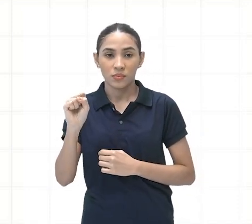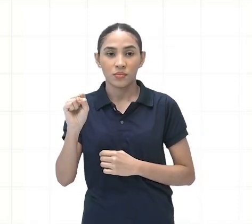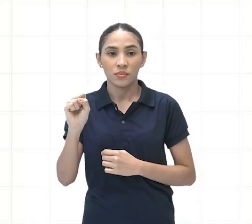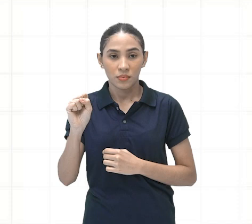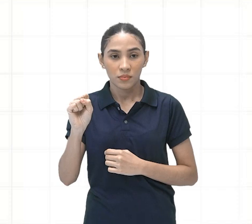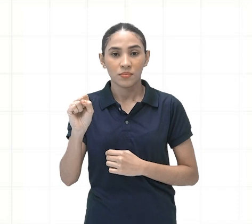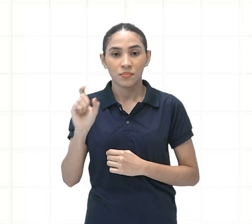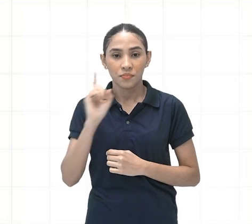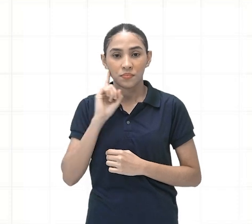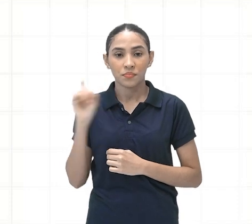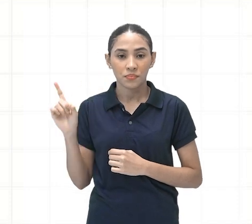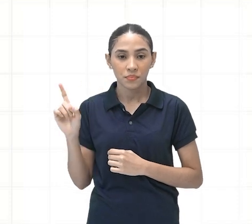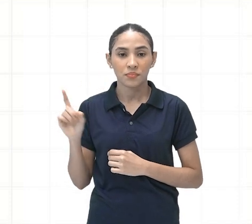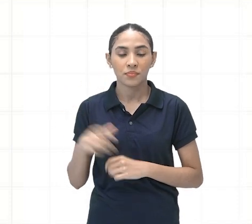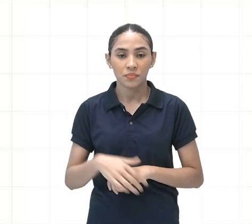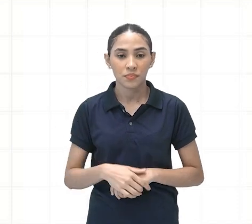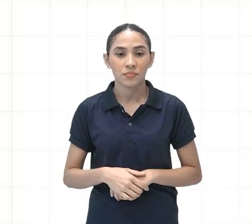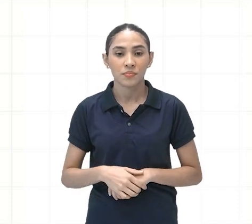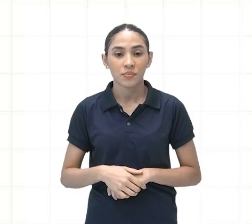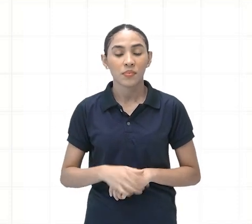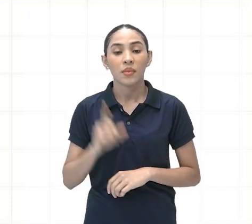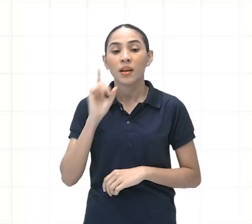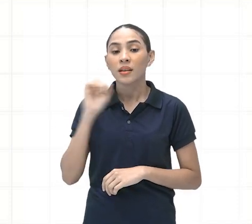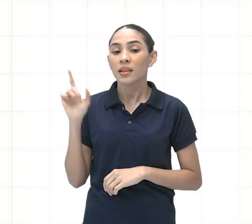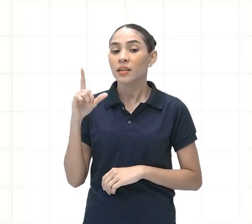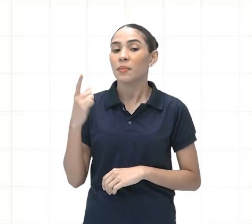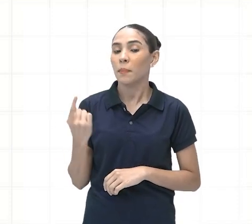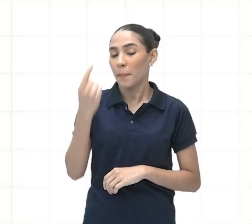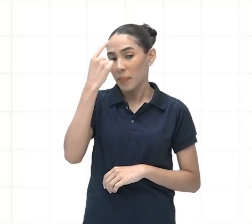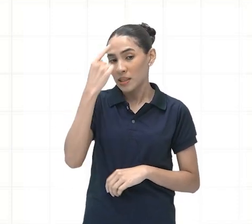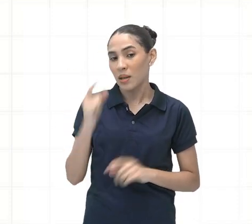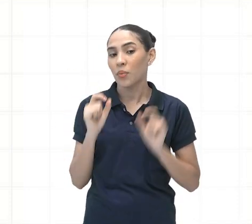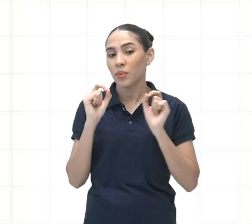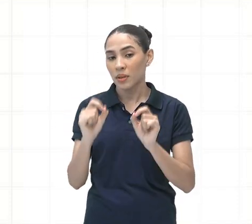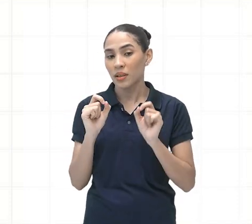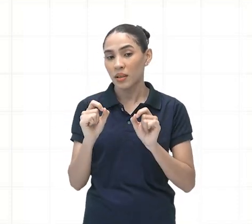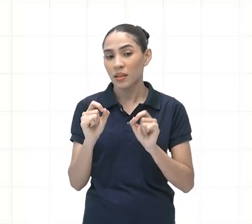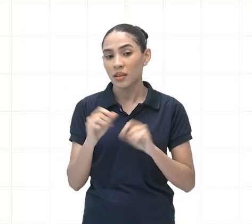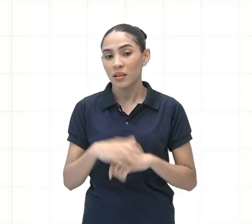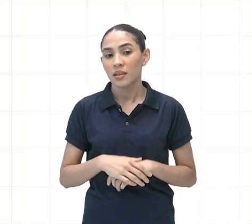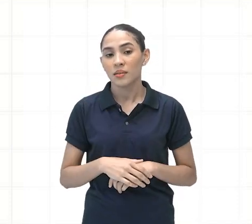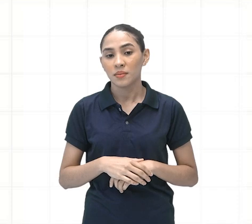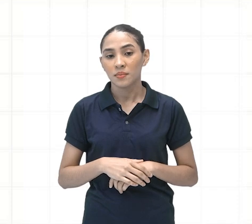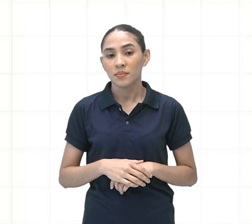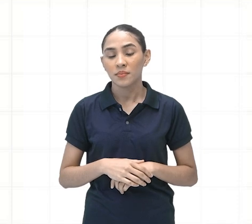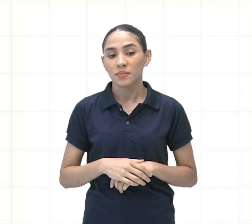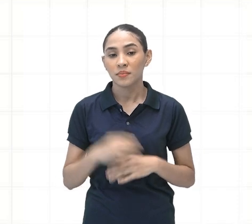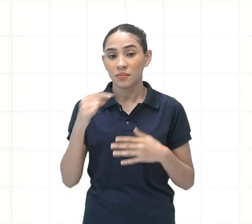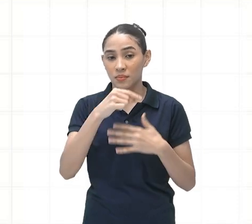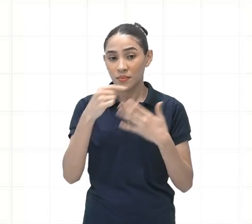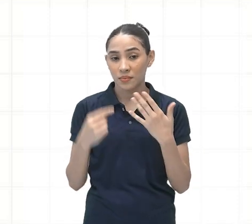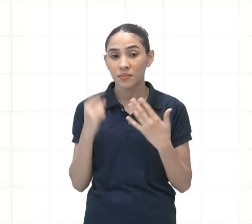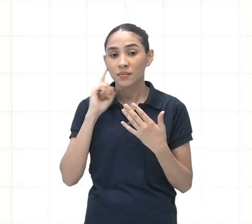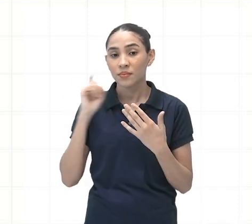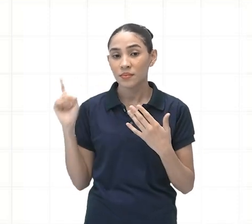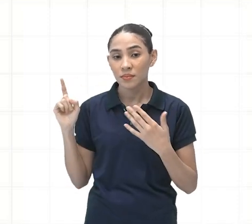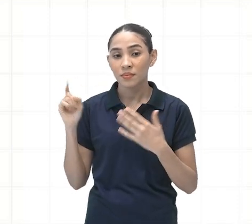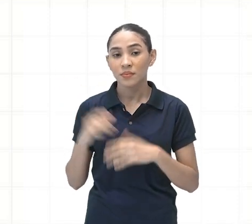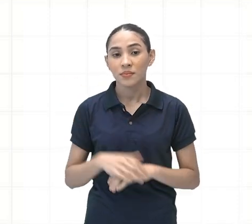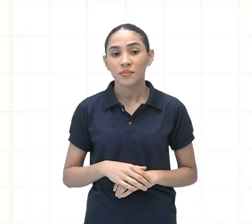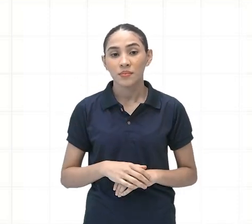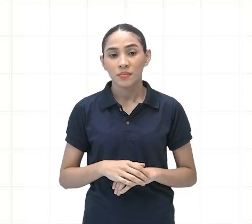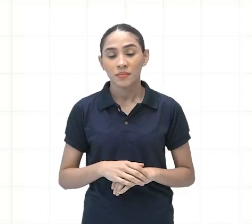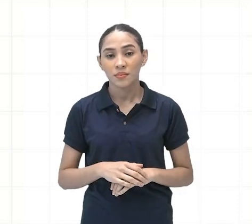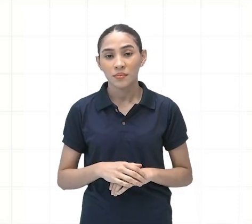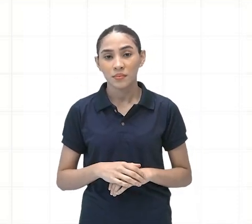3,888. E aqui eu tenho que pensar o seguinte: volta comigo lá nas alternativas. Voltando comigo